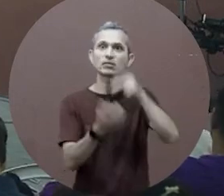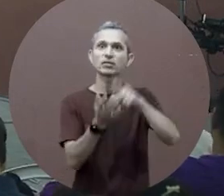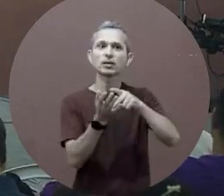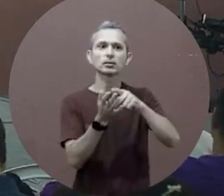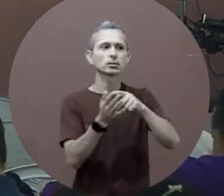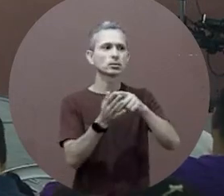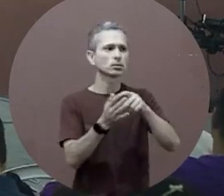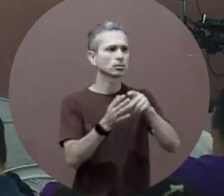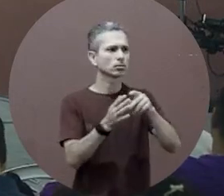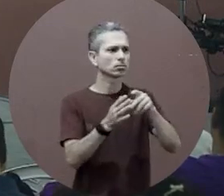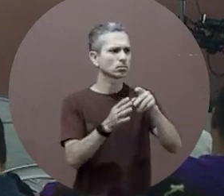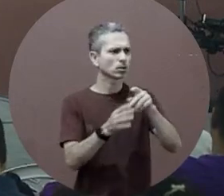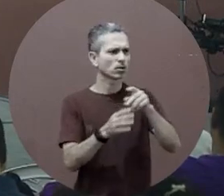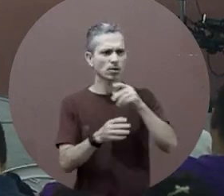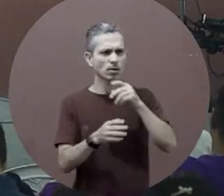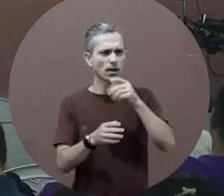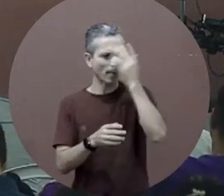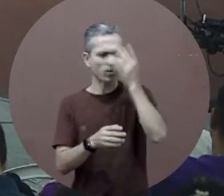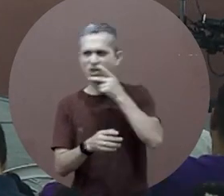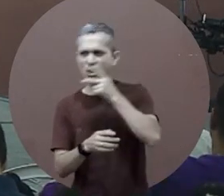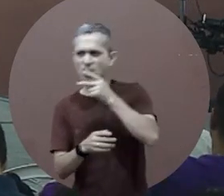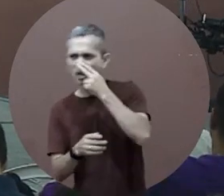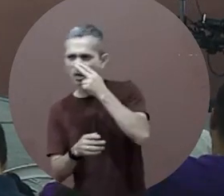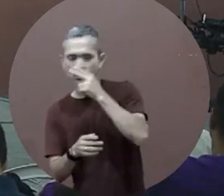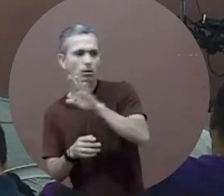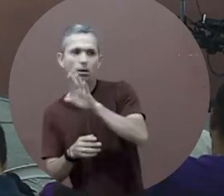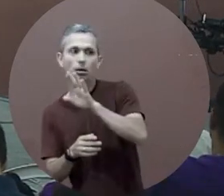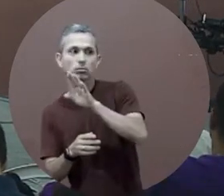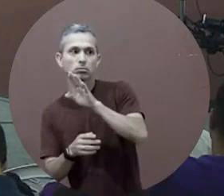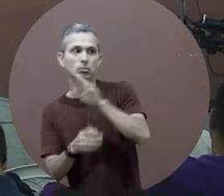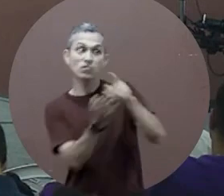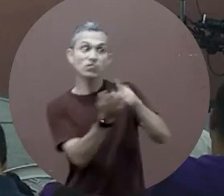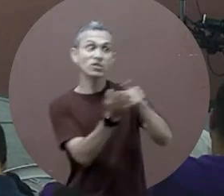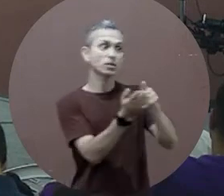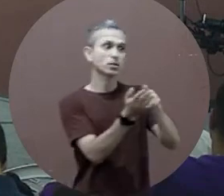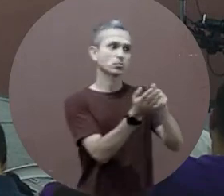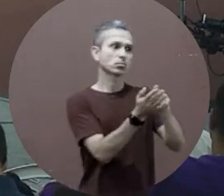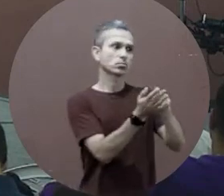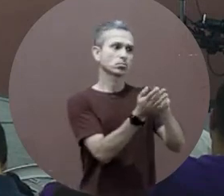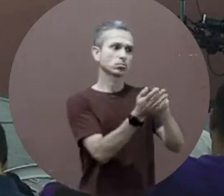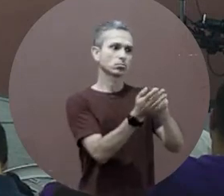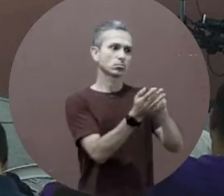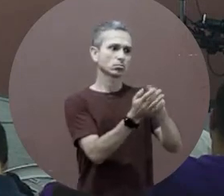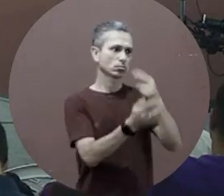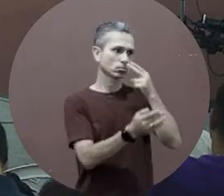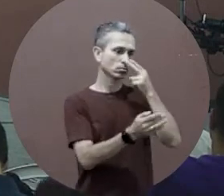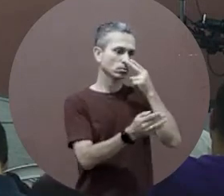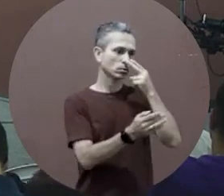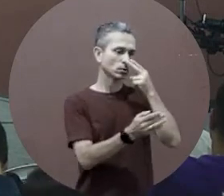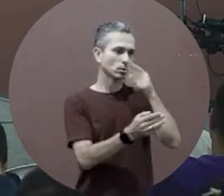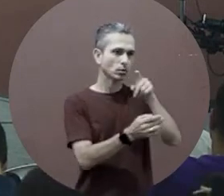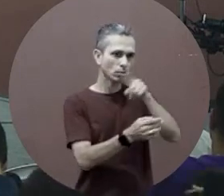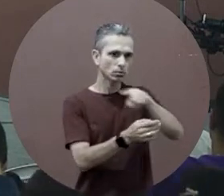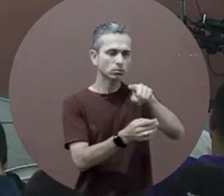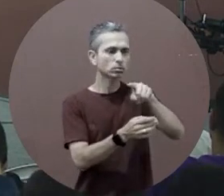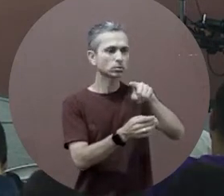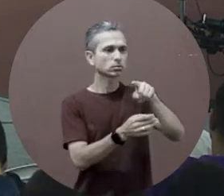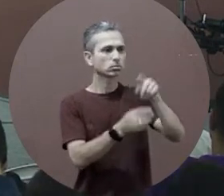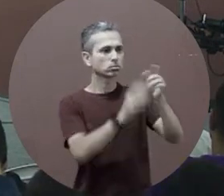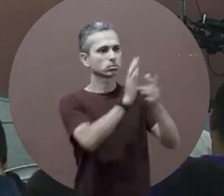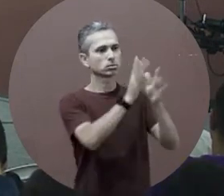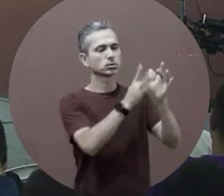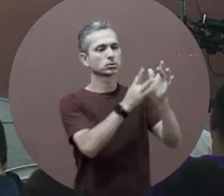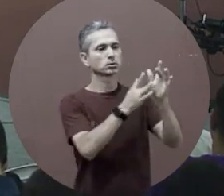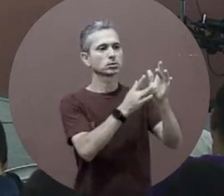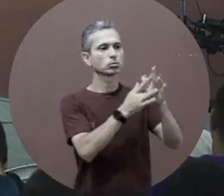estou falando de quem é mesmo. Você foi lavado pelo sangue do Cordeiro. Você não é perfeito,